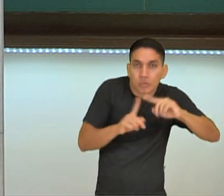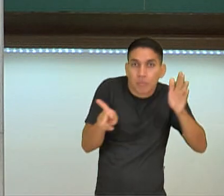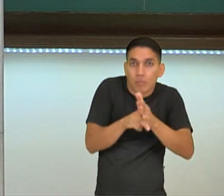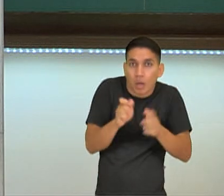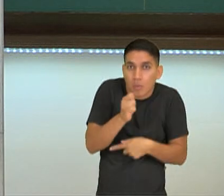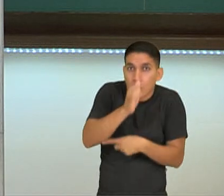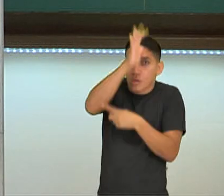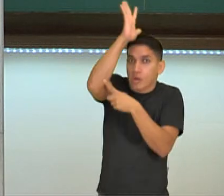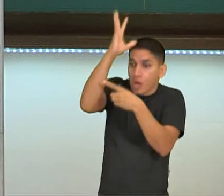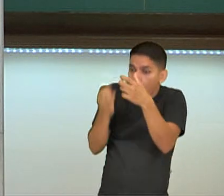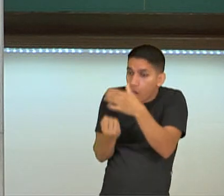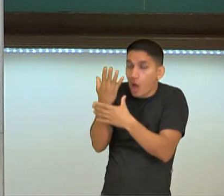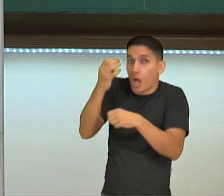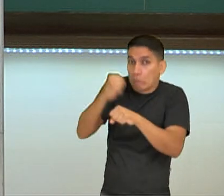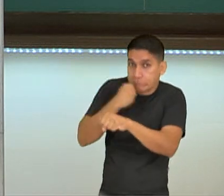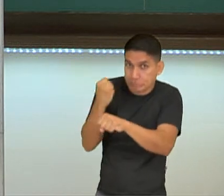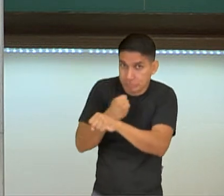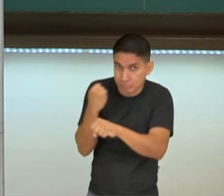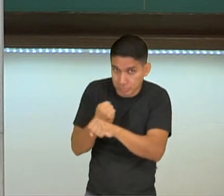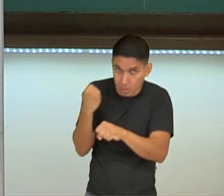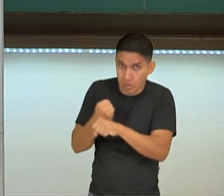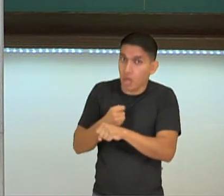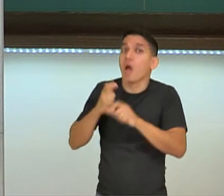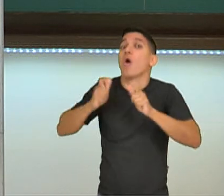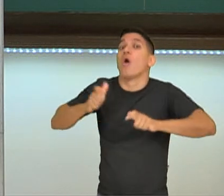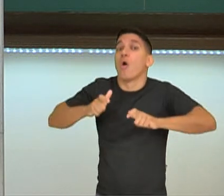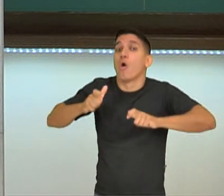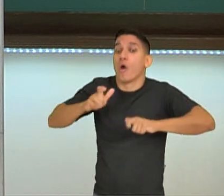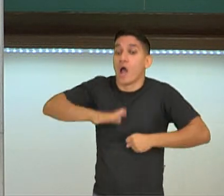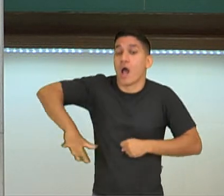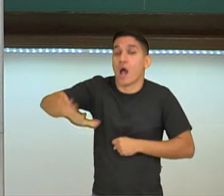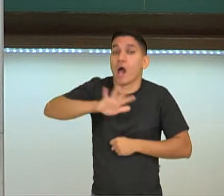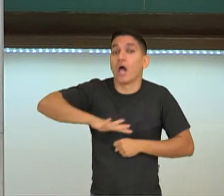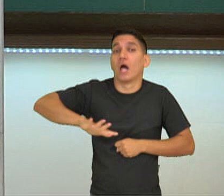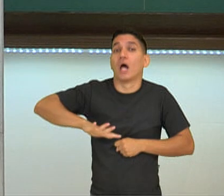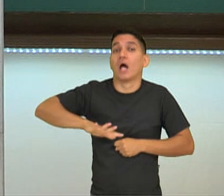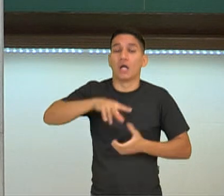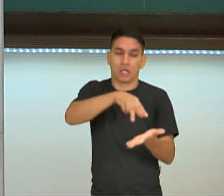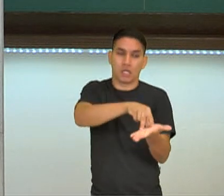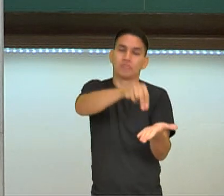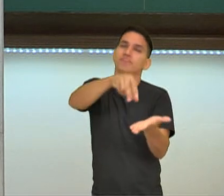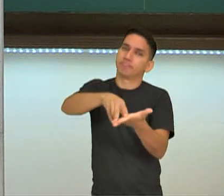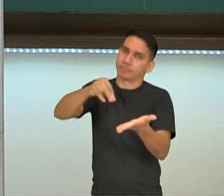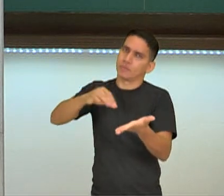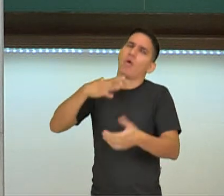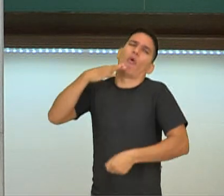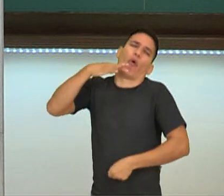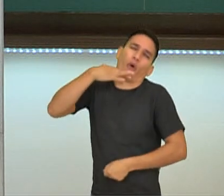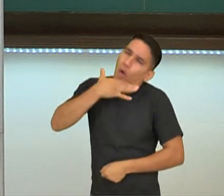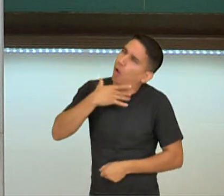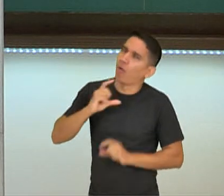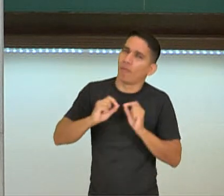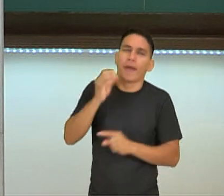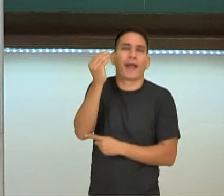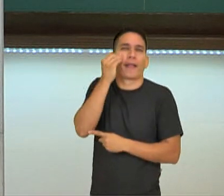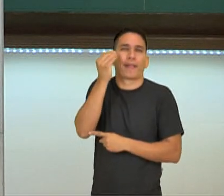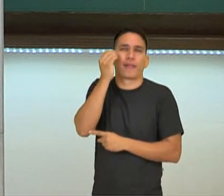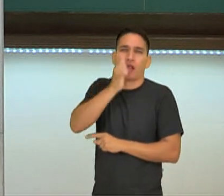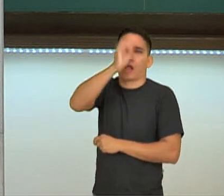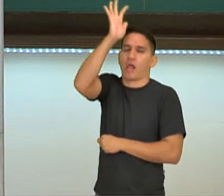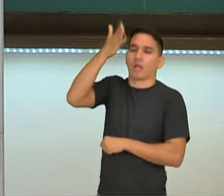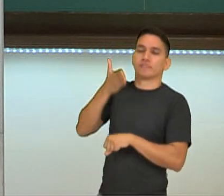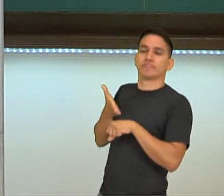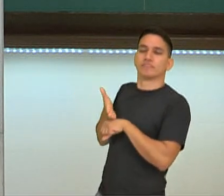romanos construídos, ou ruínas, né? Construídos na região do reino de Cush. Claro que é uma tentativa do Império